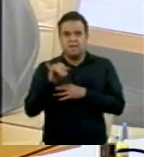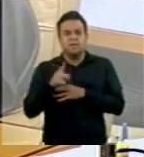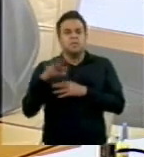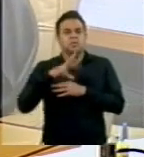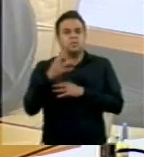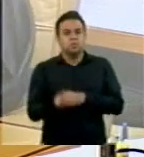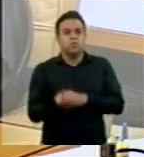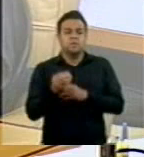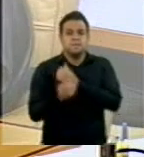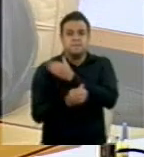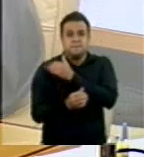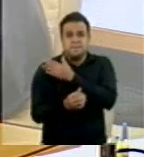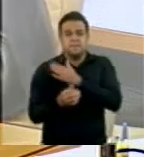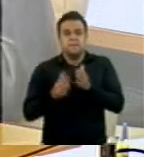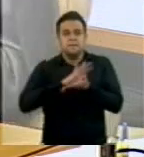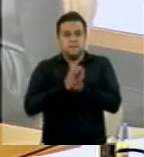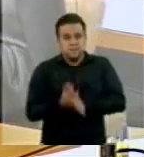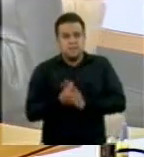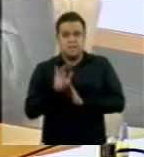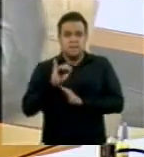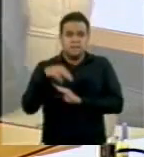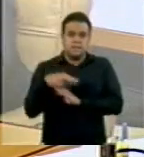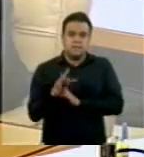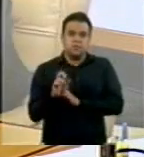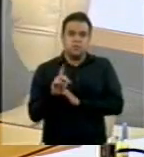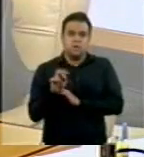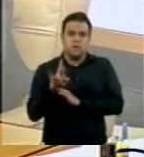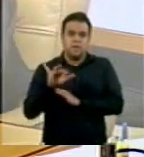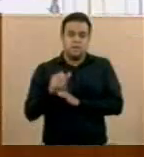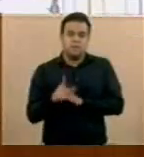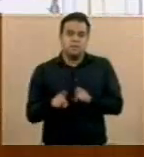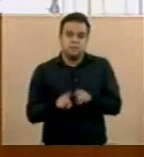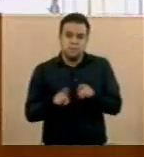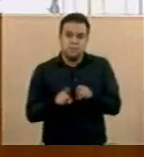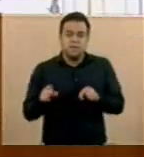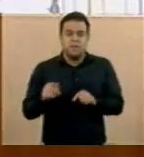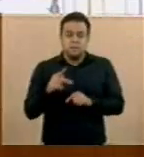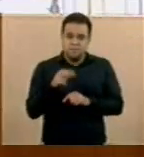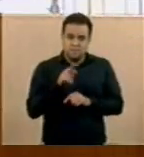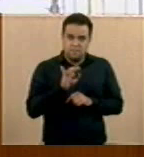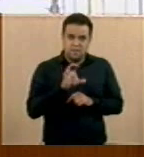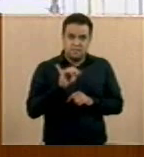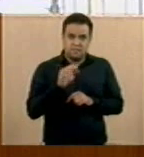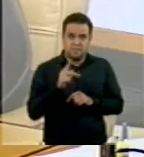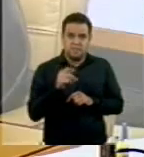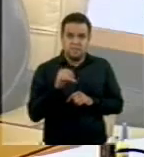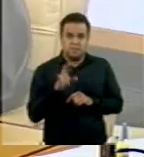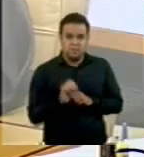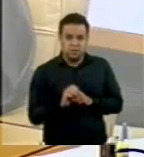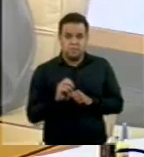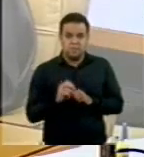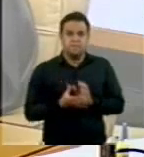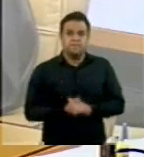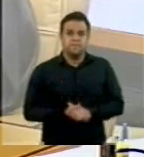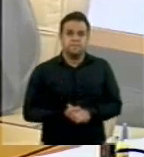e Intolerância, bem como os denominados princípios de hoje a carta.